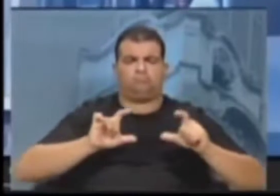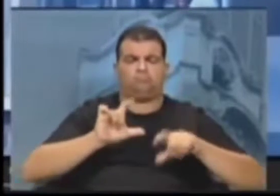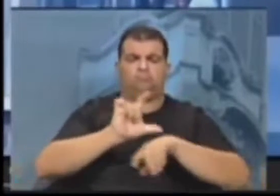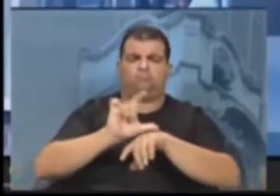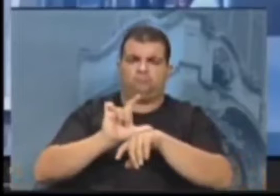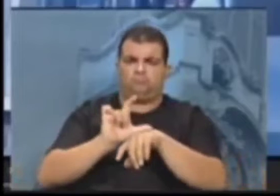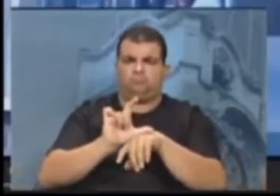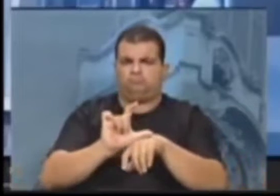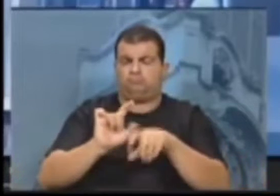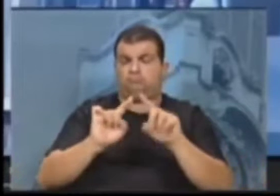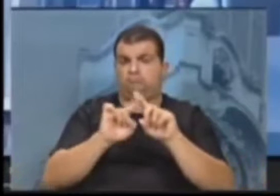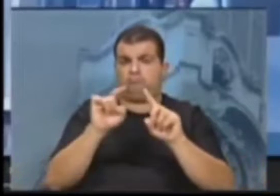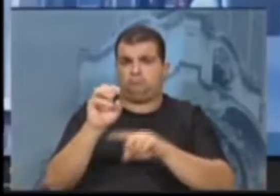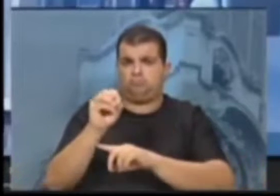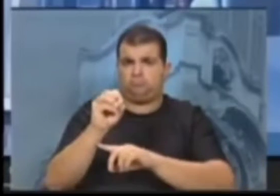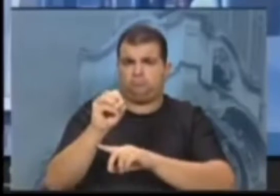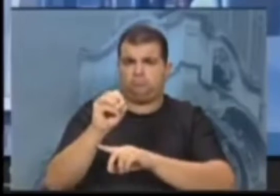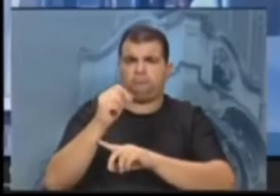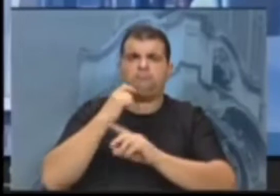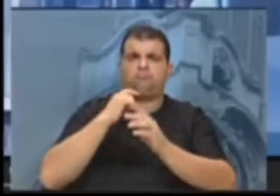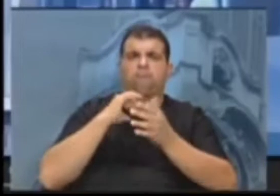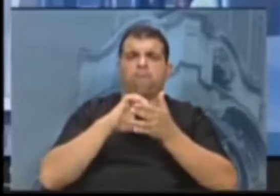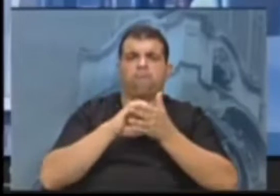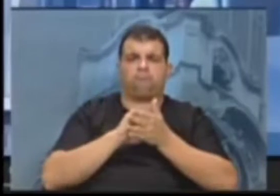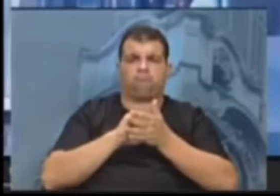então, registrou